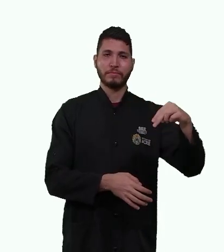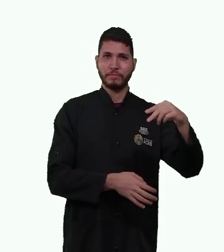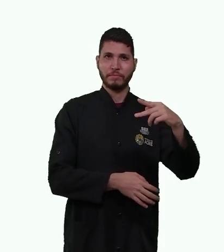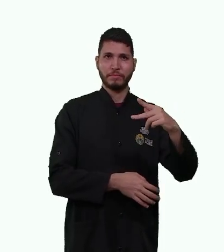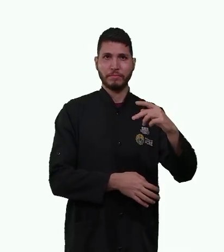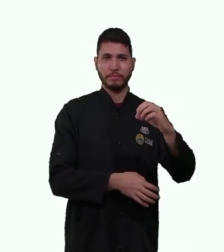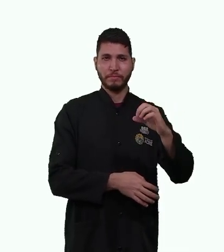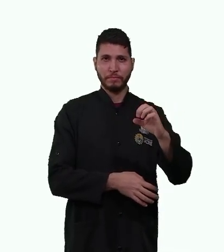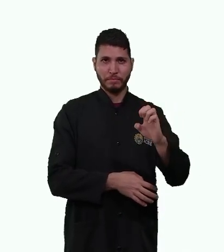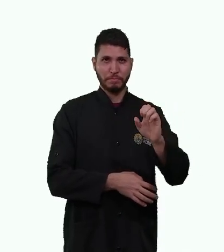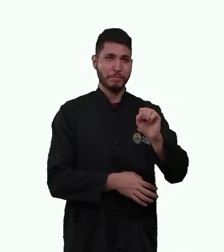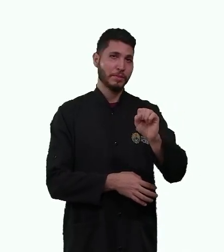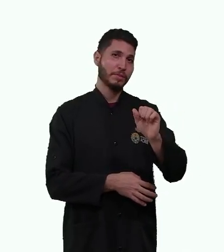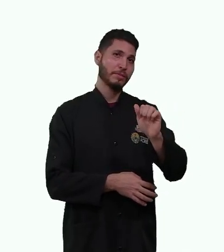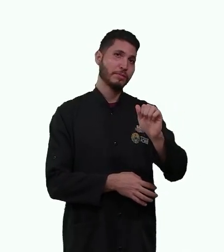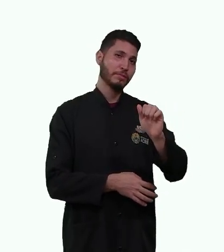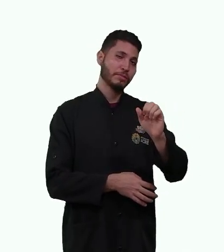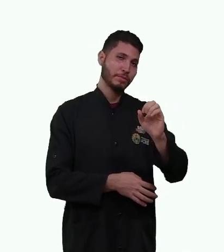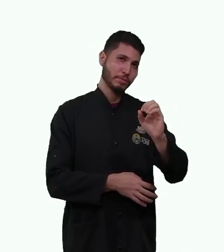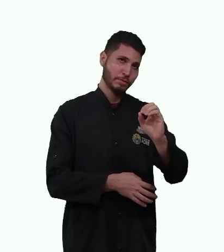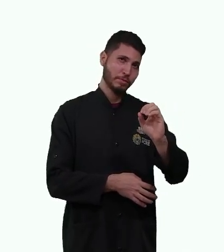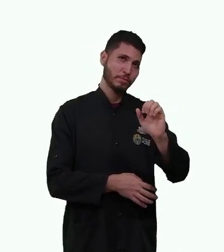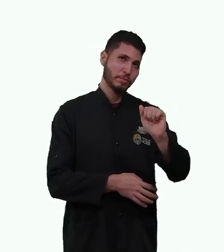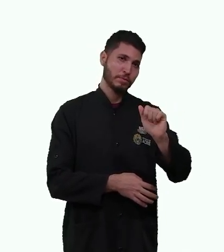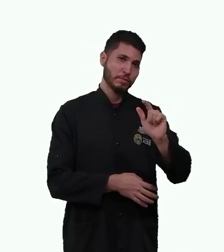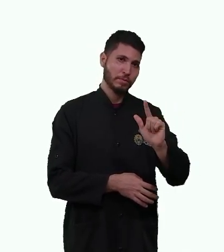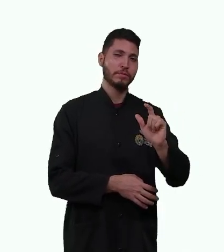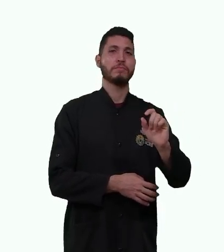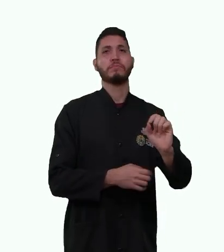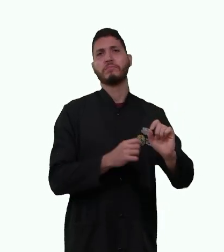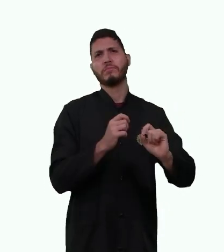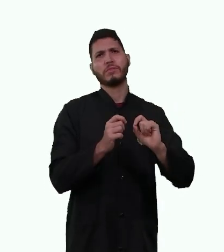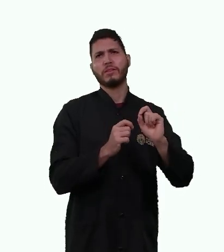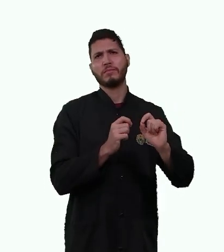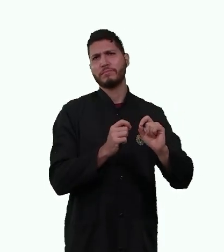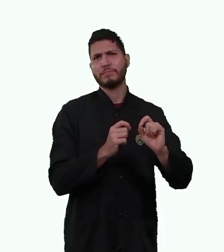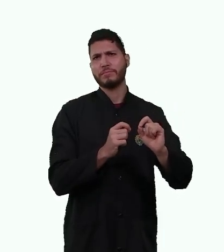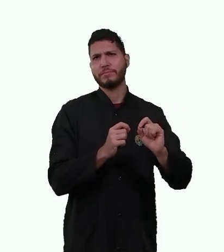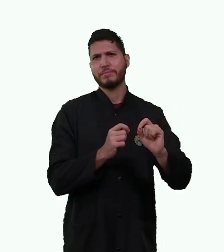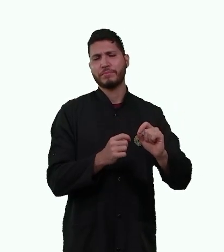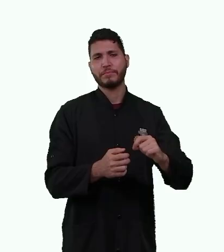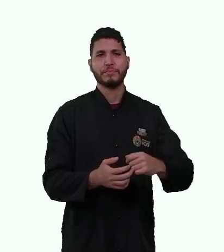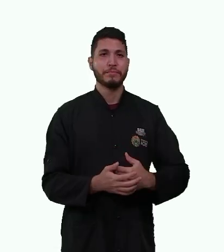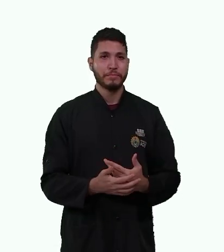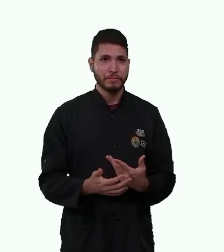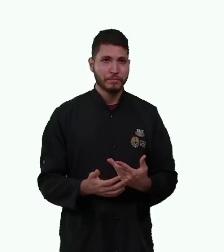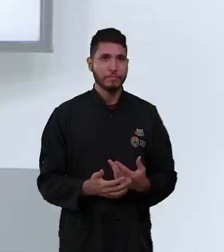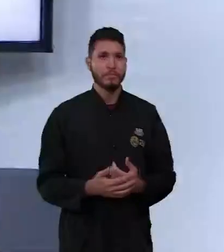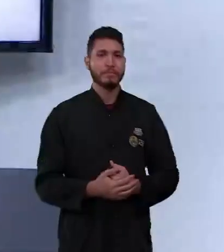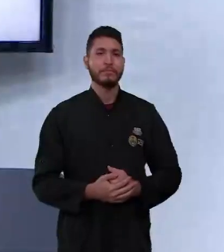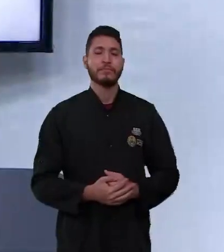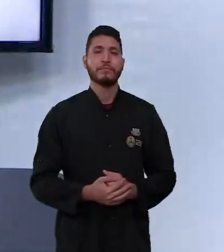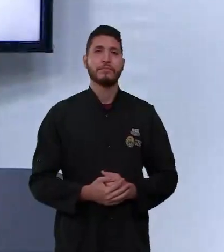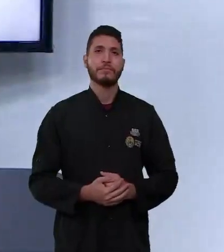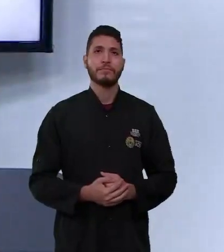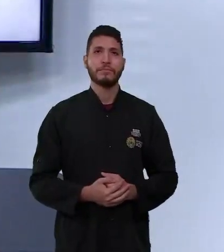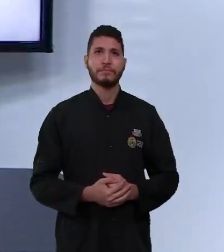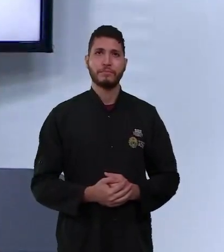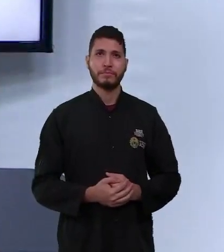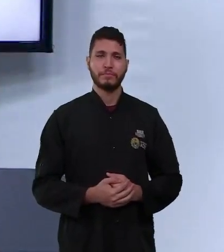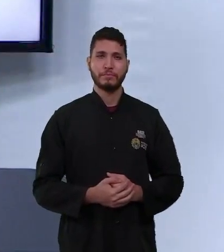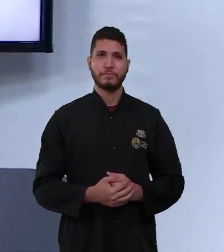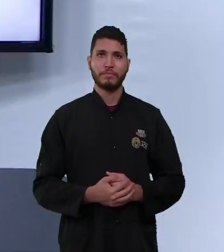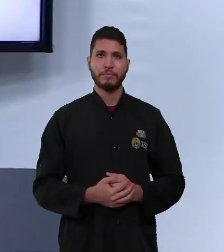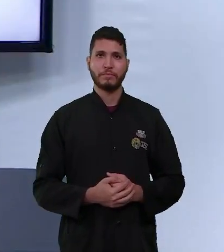personales. Professora, o que são os pronombres personales? Os pronomes pessoais,